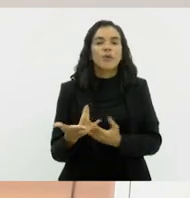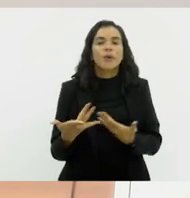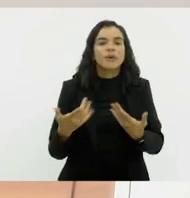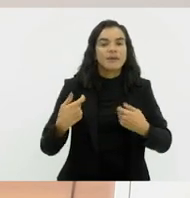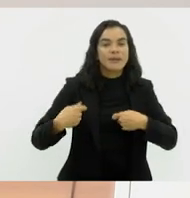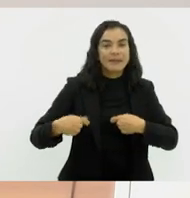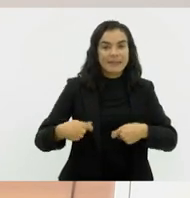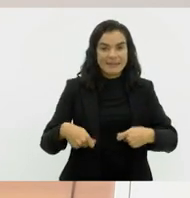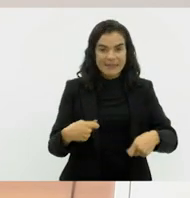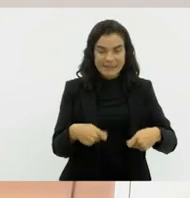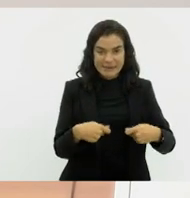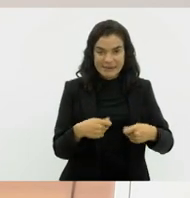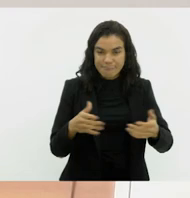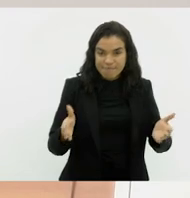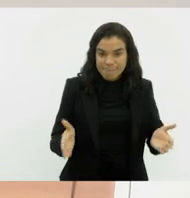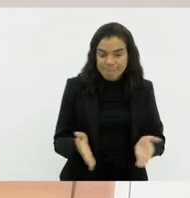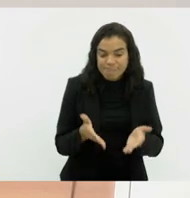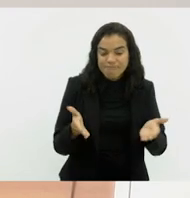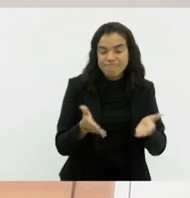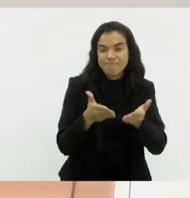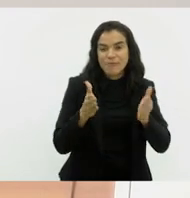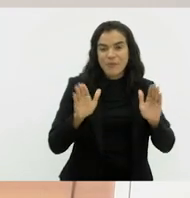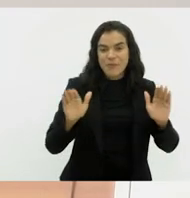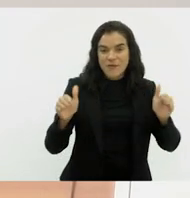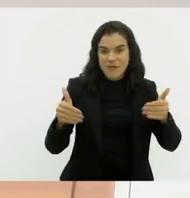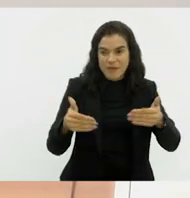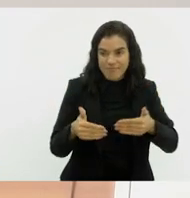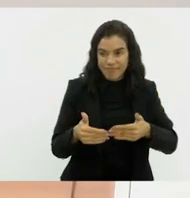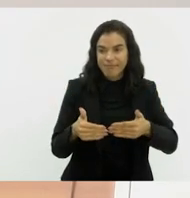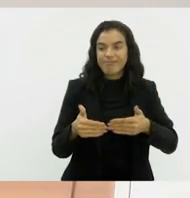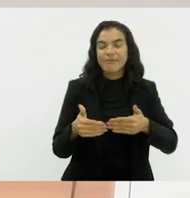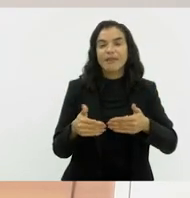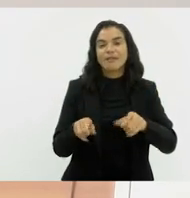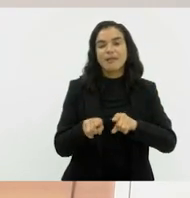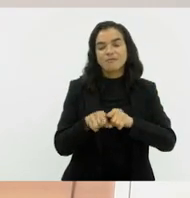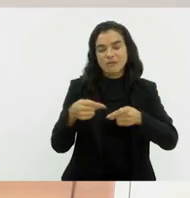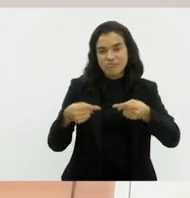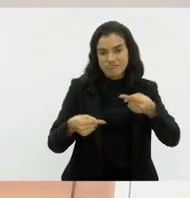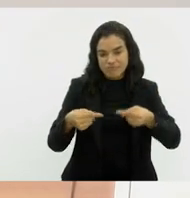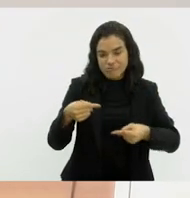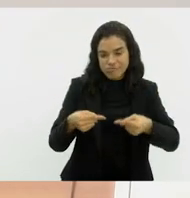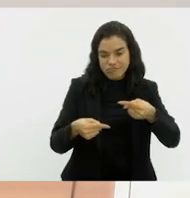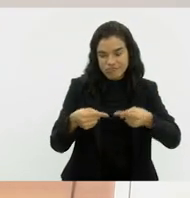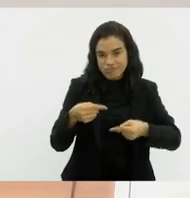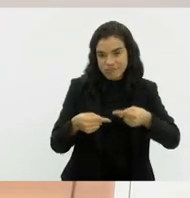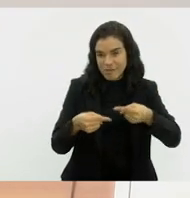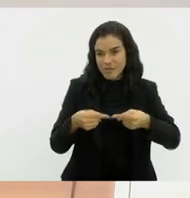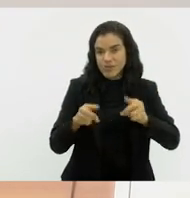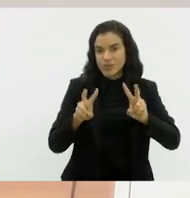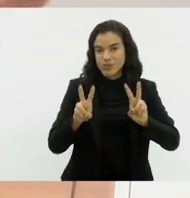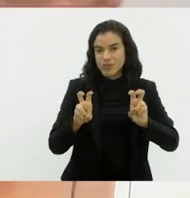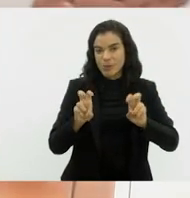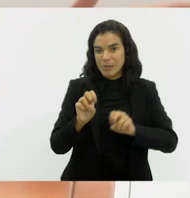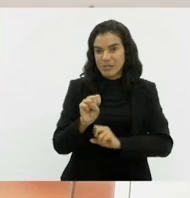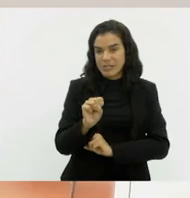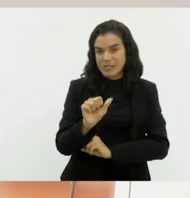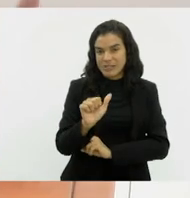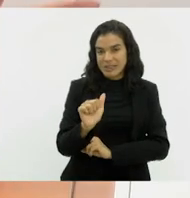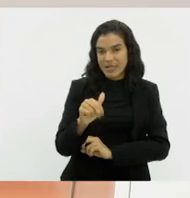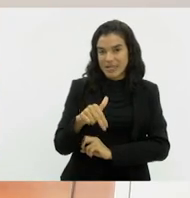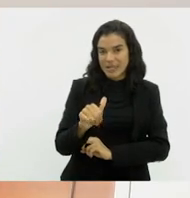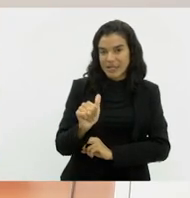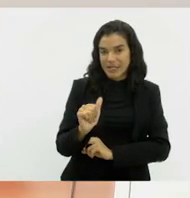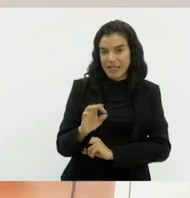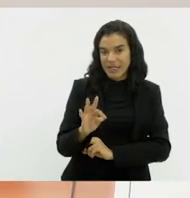Casa Civil promover esse encontro e discutir a questão do sanatório penal.